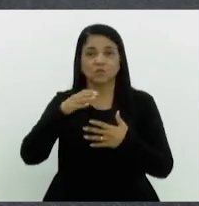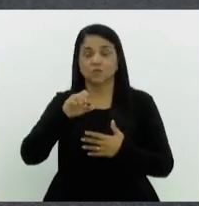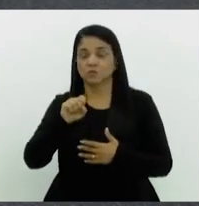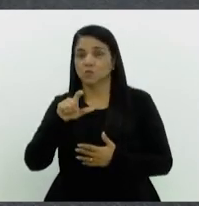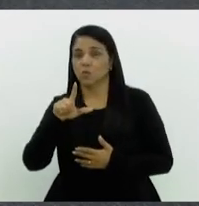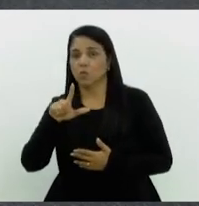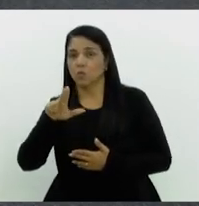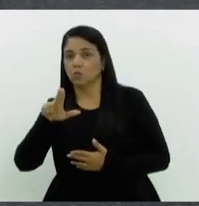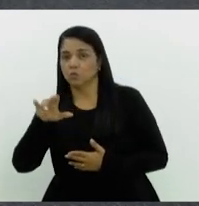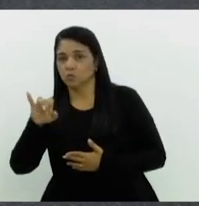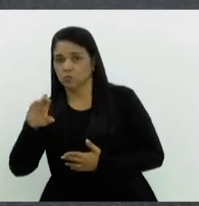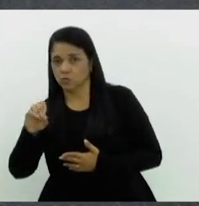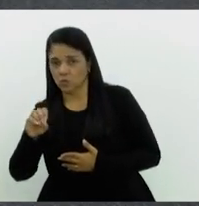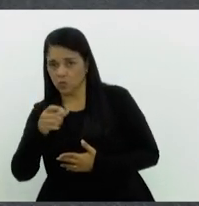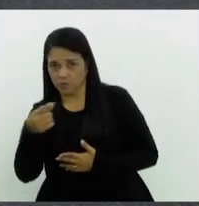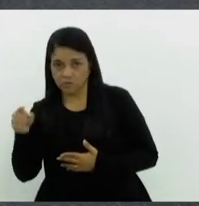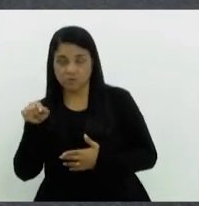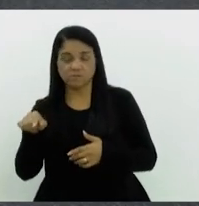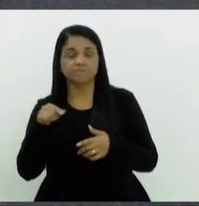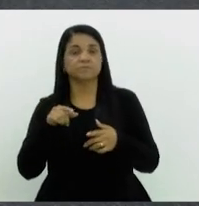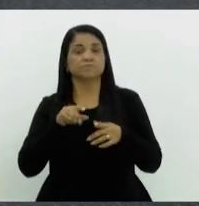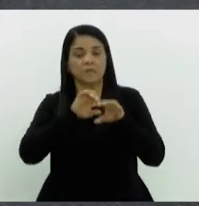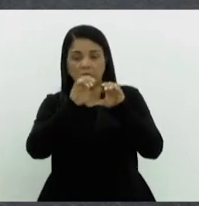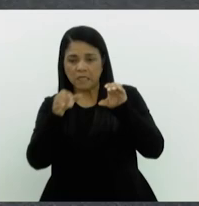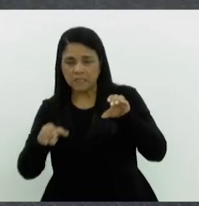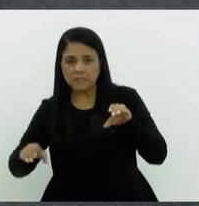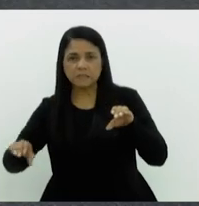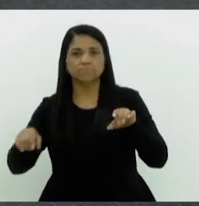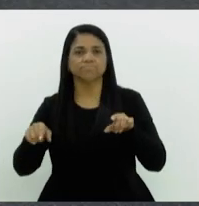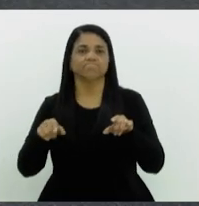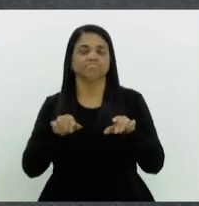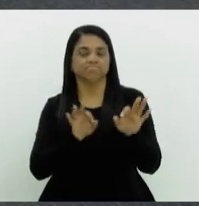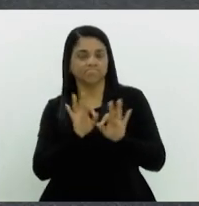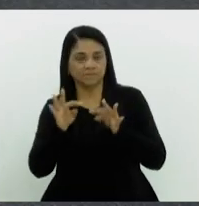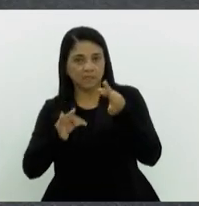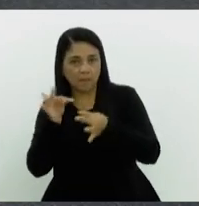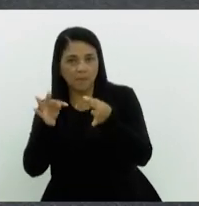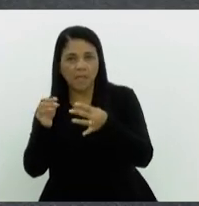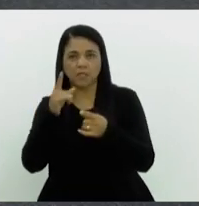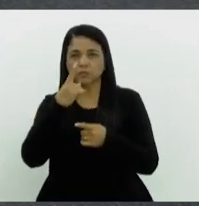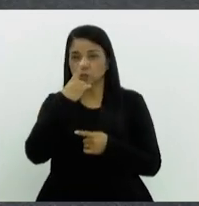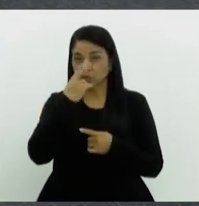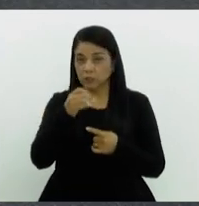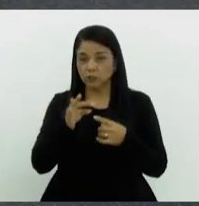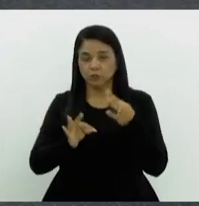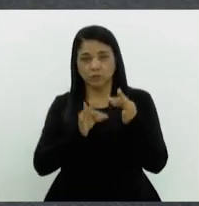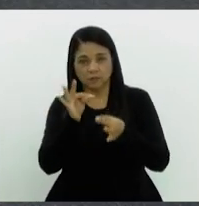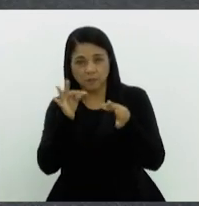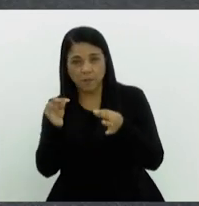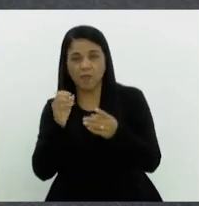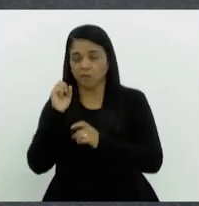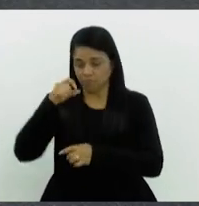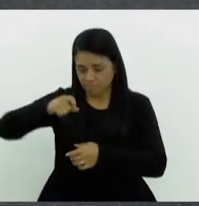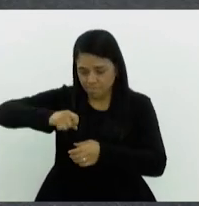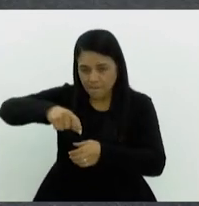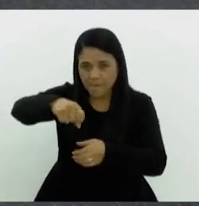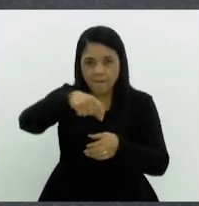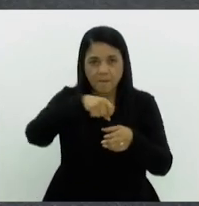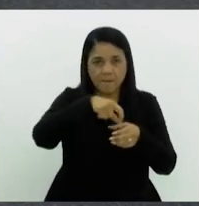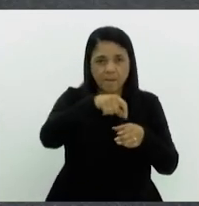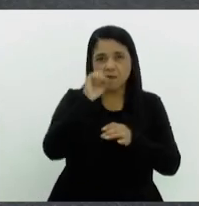de tratar do esgoto, de fazer a recuperação ambiental, o reflorestamento, né?